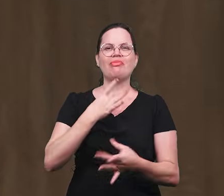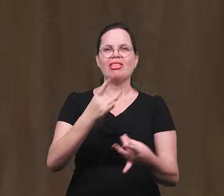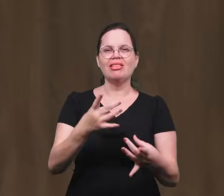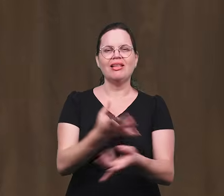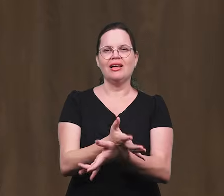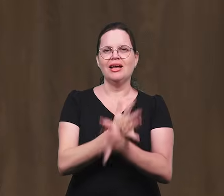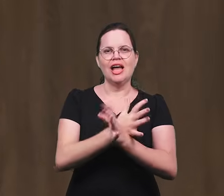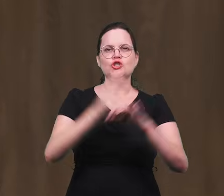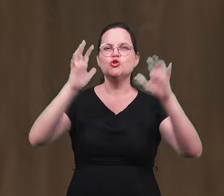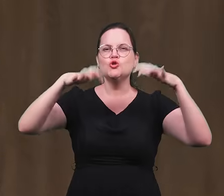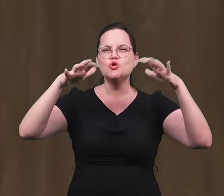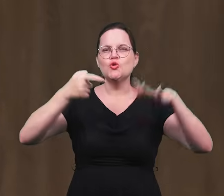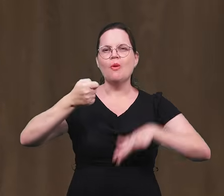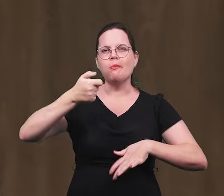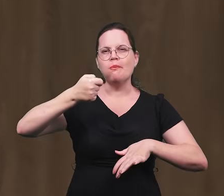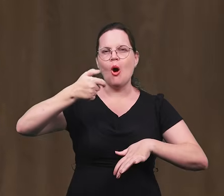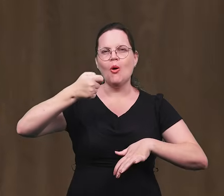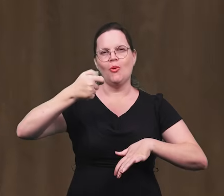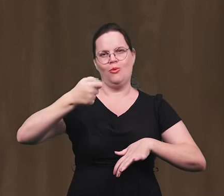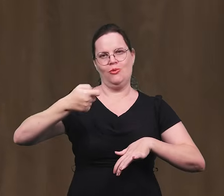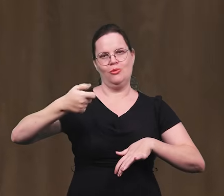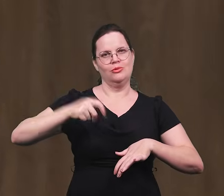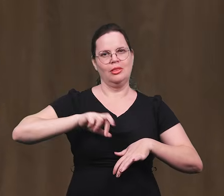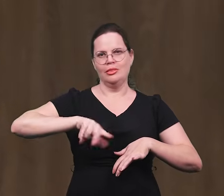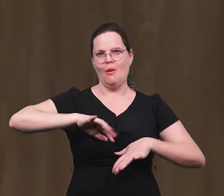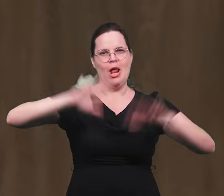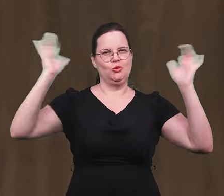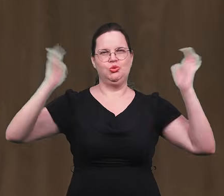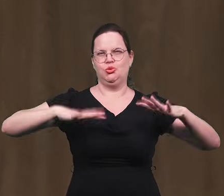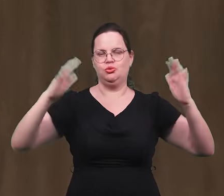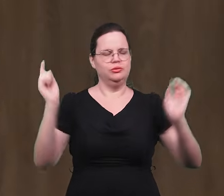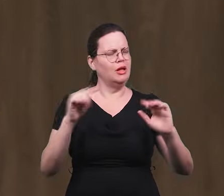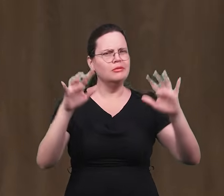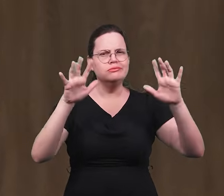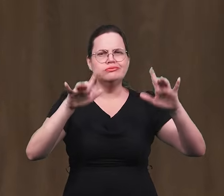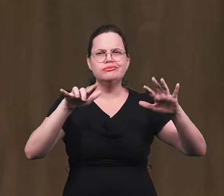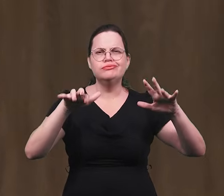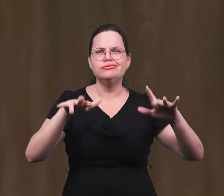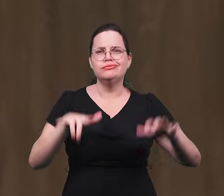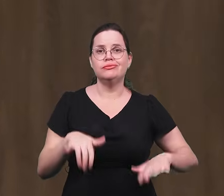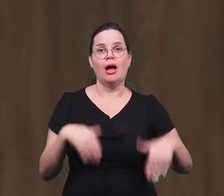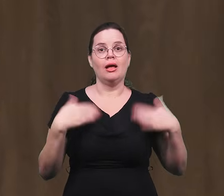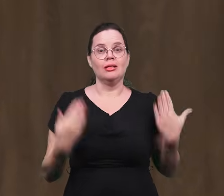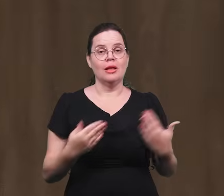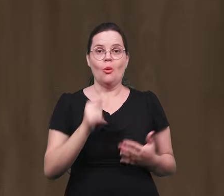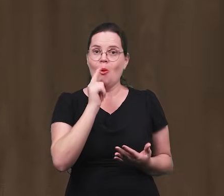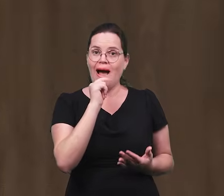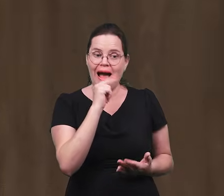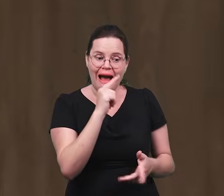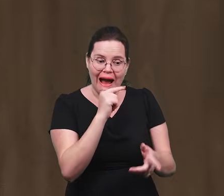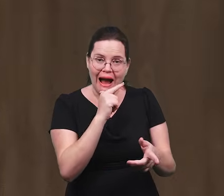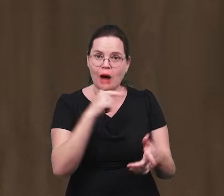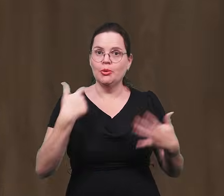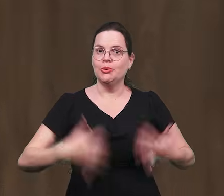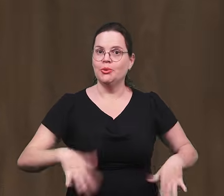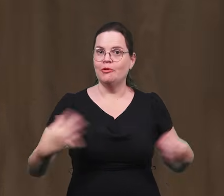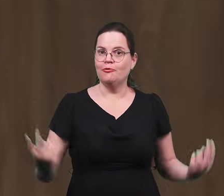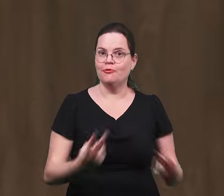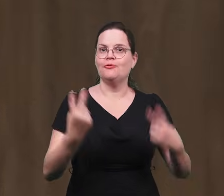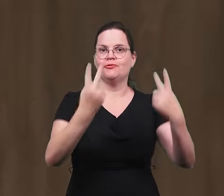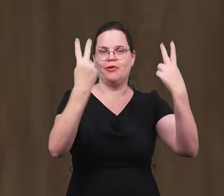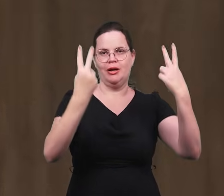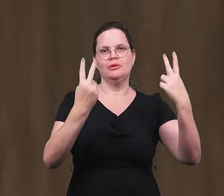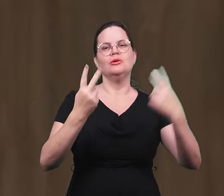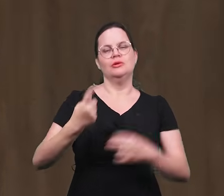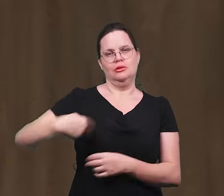escassez, de poucas chuvas, e para eles a água tinha um valor muito grande. A